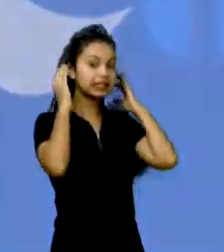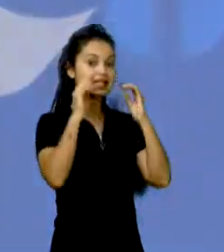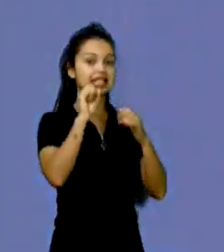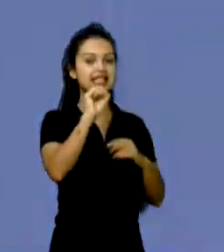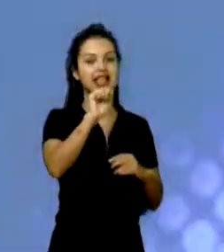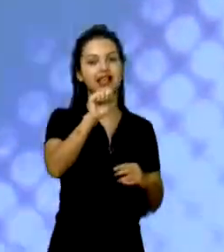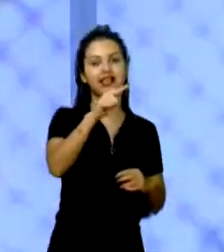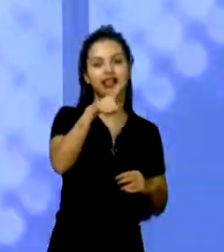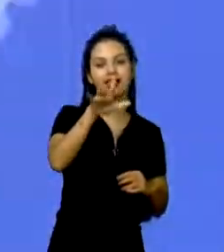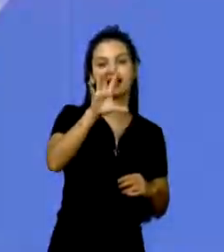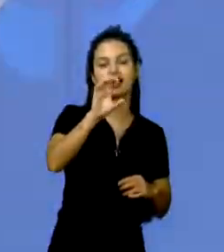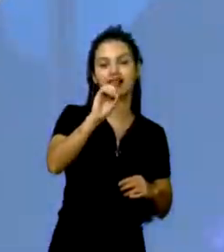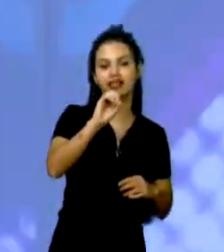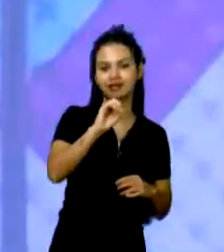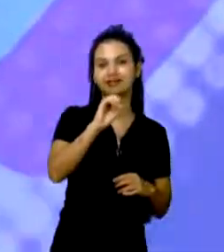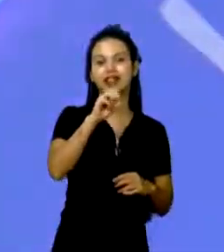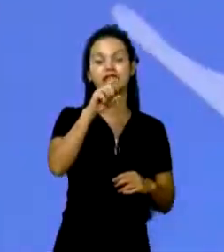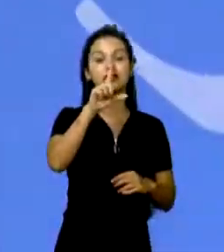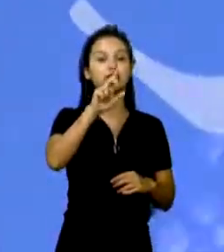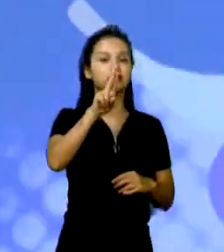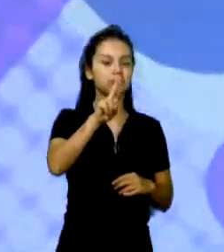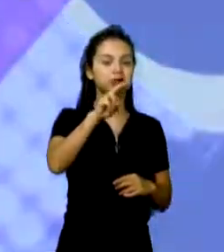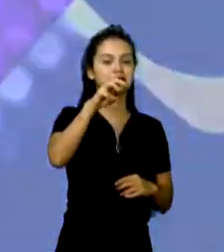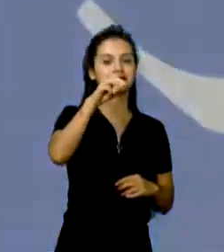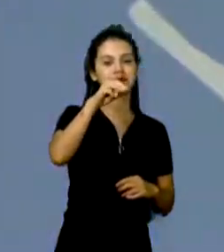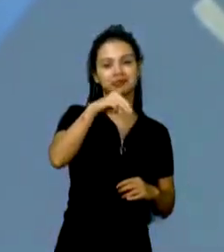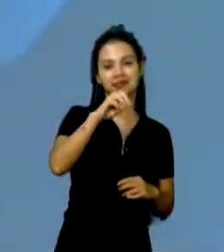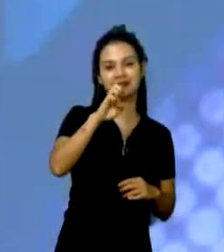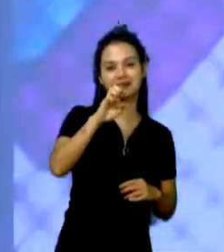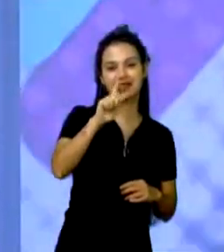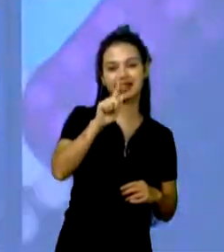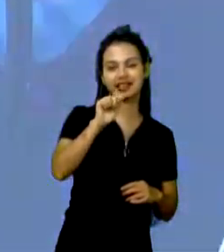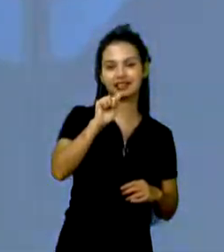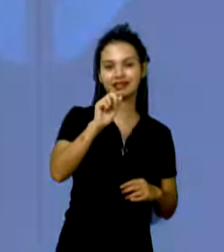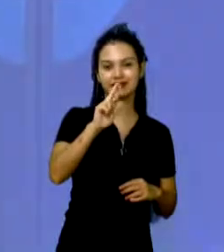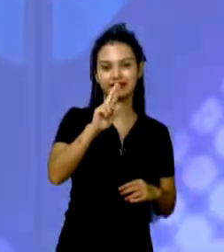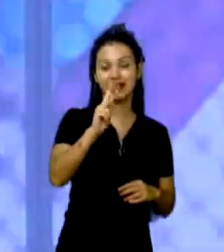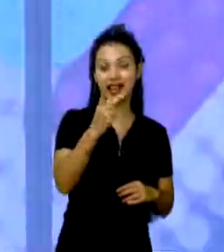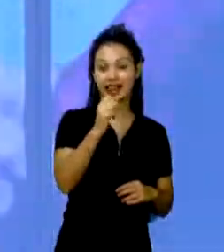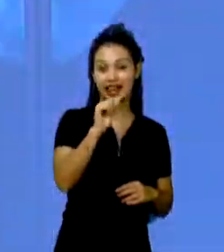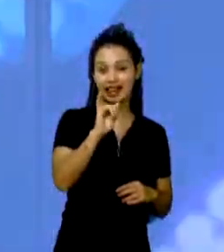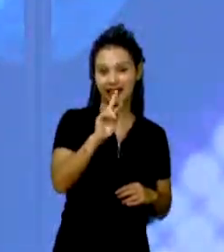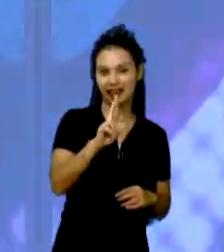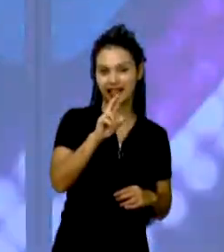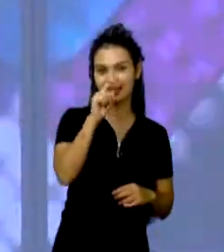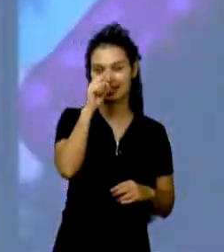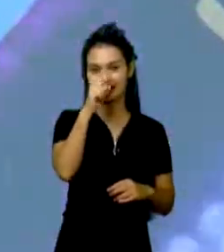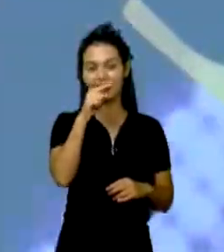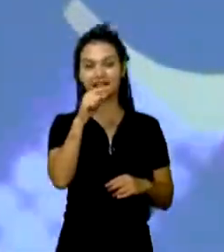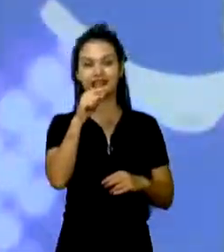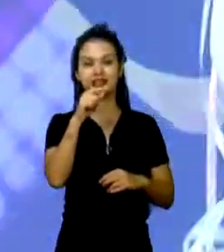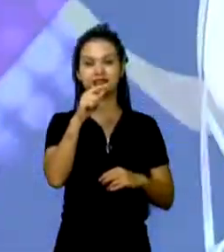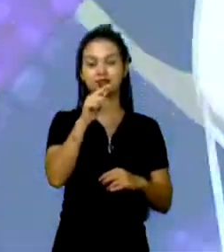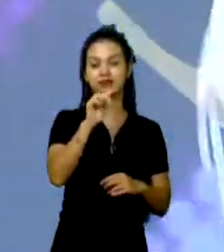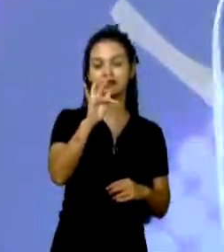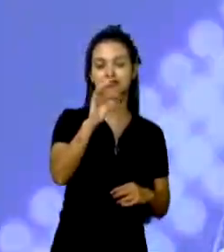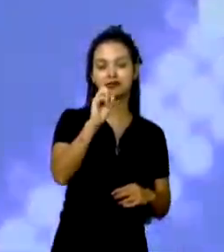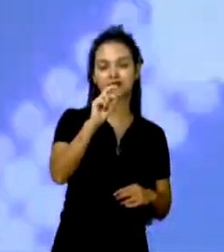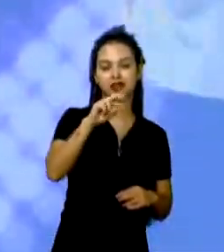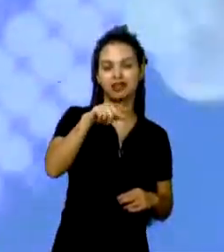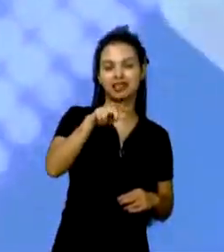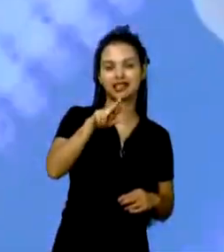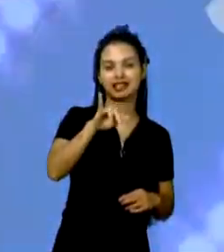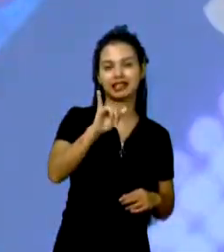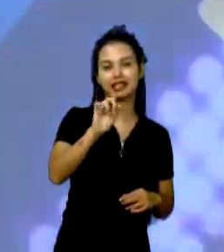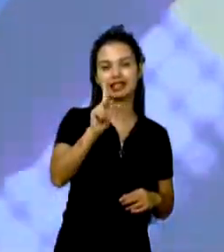Mega Ré. Já ia esquecer da Lu, né? Lá no... Tá lindo. Forquilha. Olha, um beijo, aqui, Lu, a beijo. A gente hoje tá no